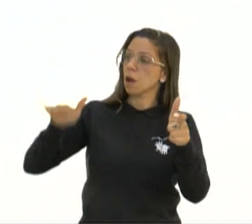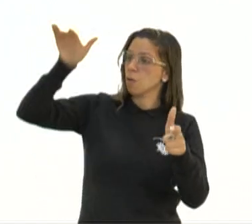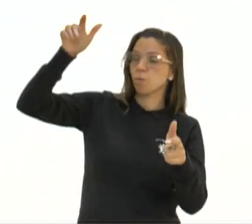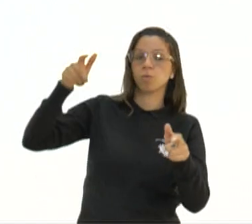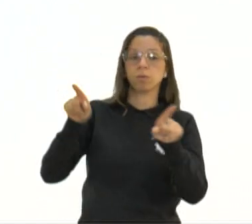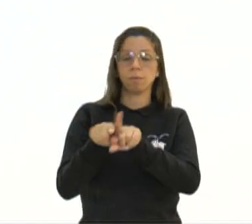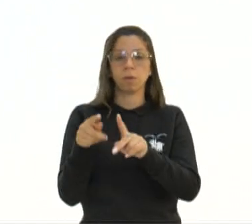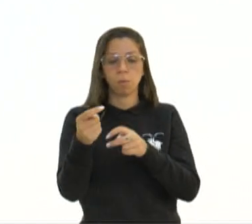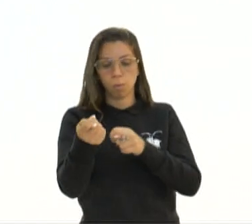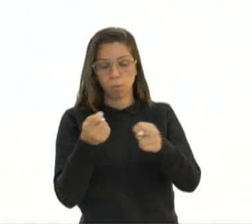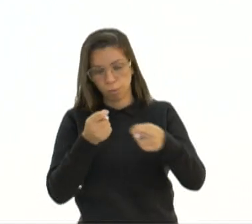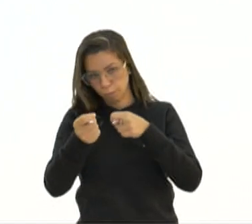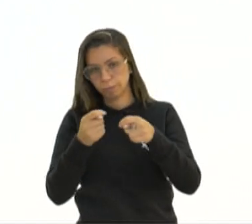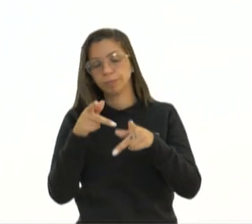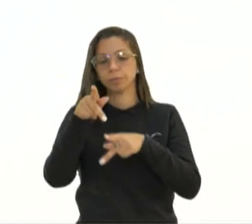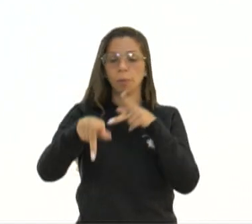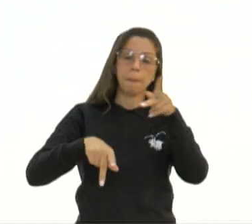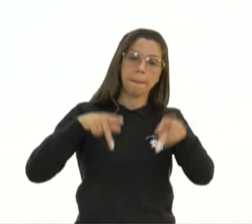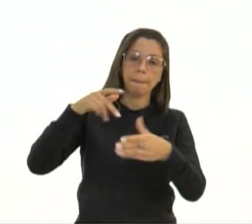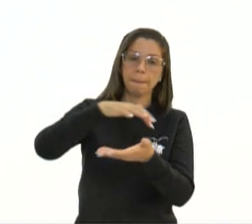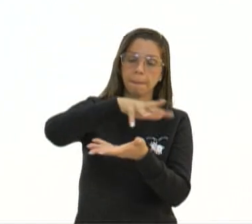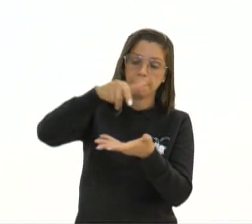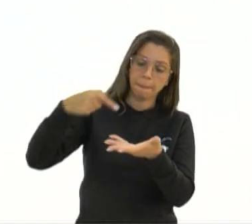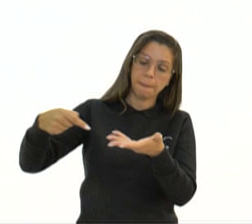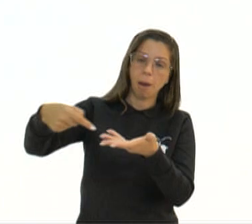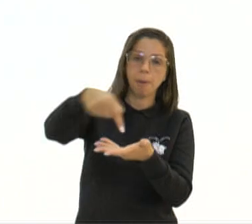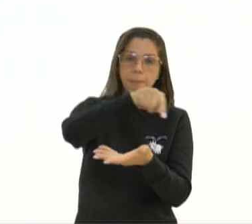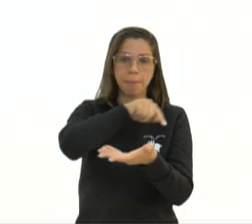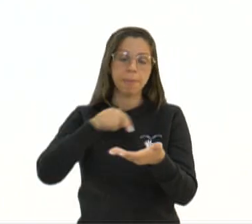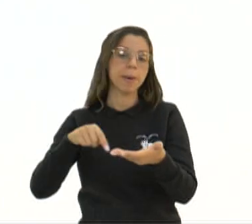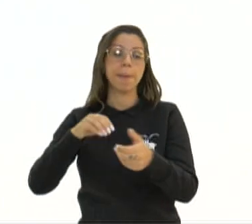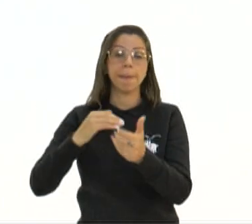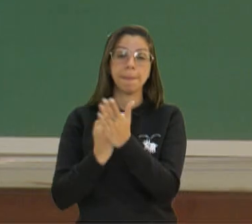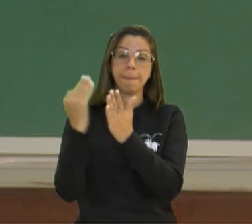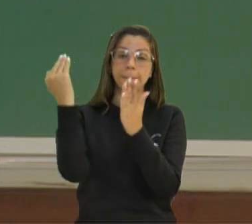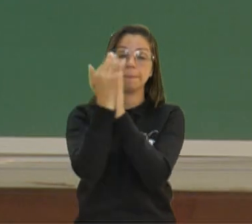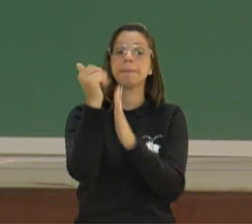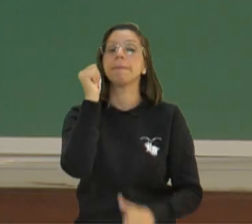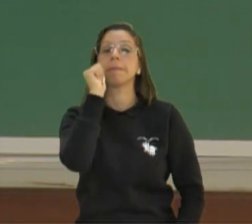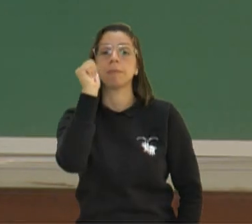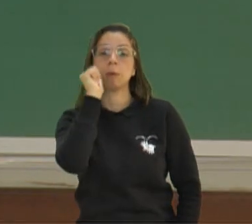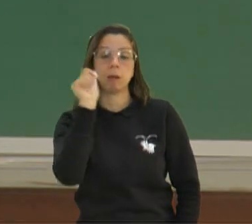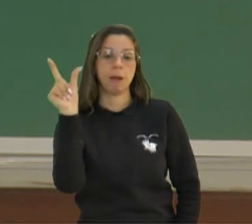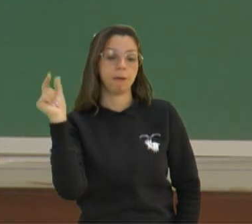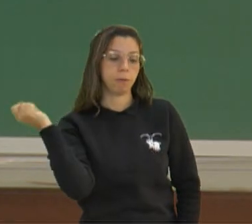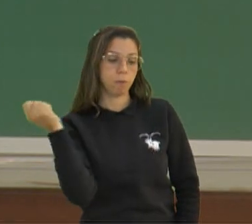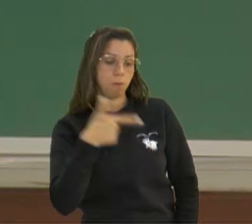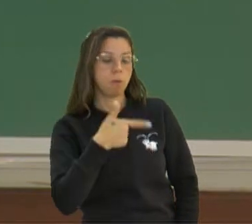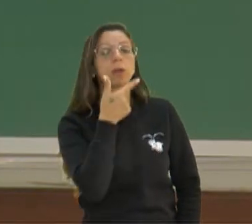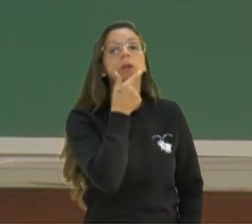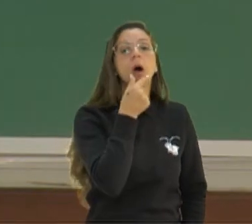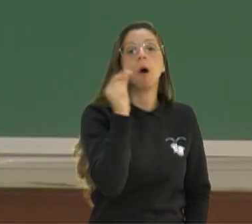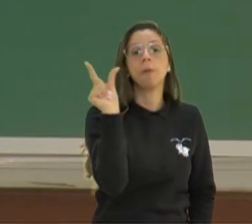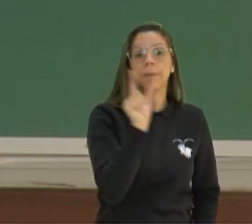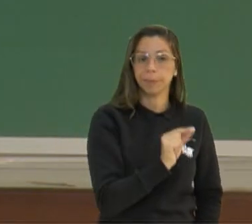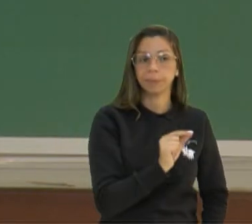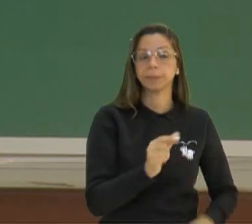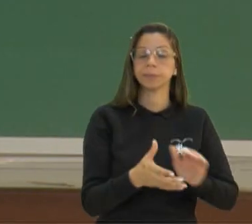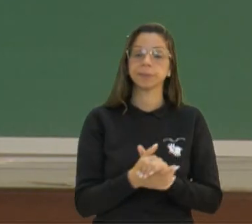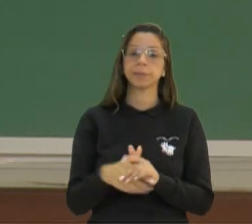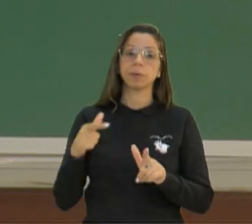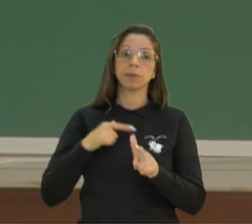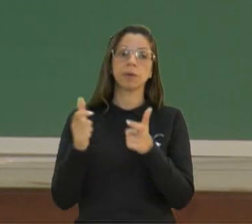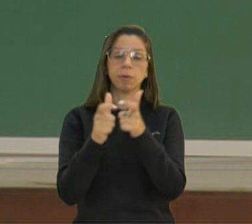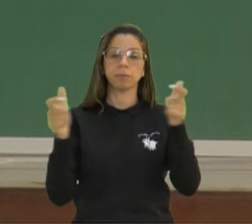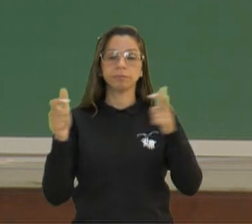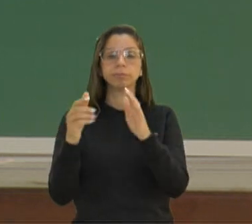a maioria das populações mundiais tem mais mulheres do que homens na população. Então, a população é distribuída assim, no